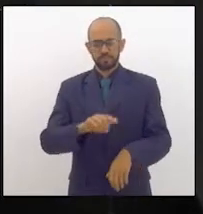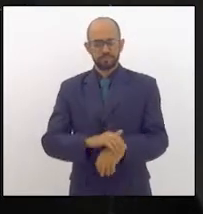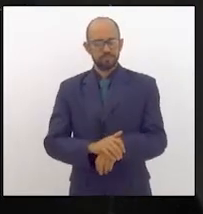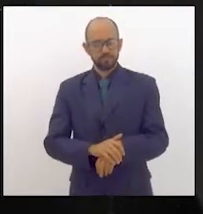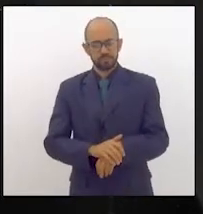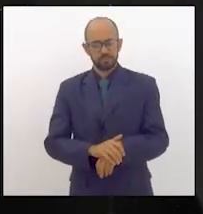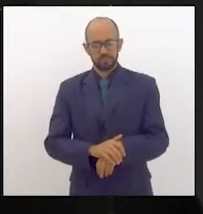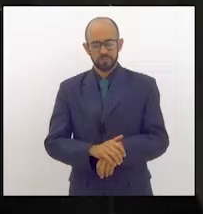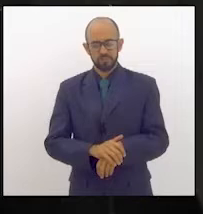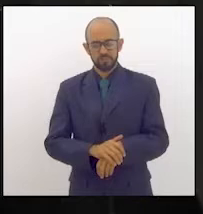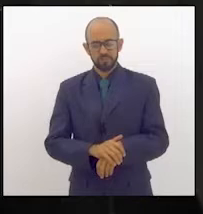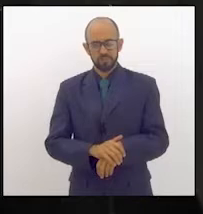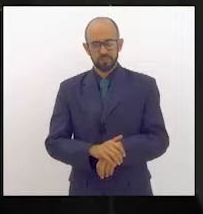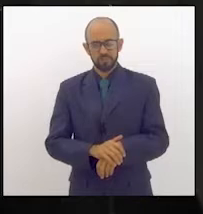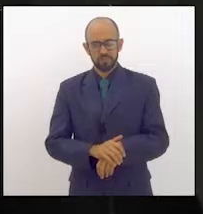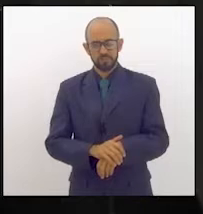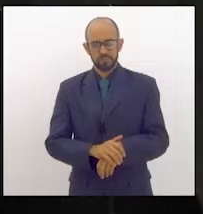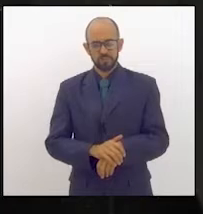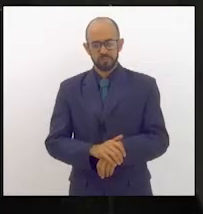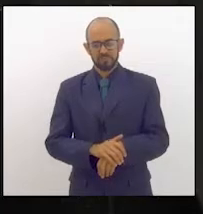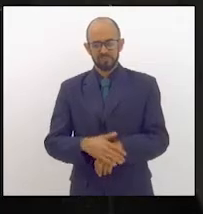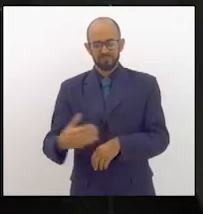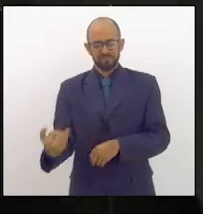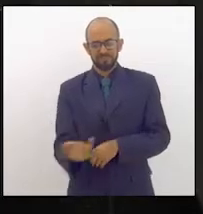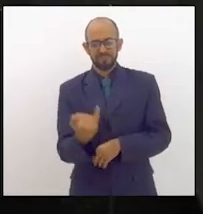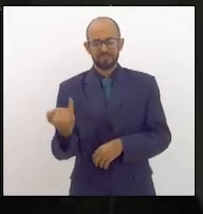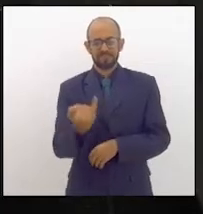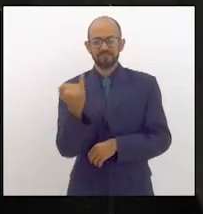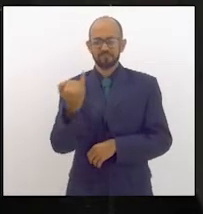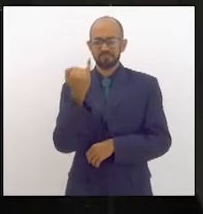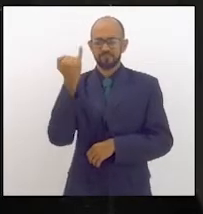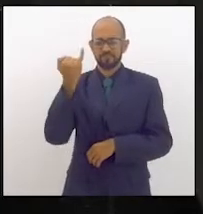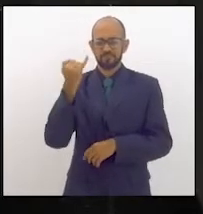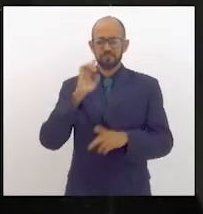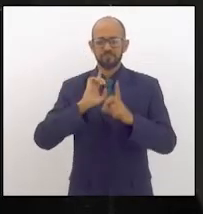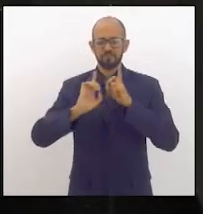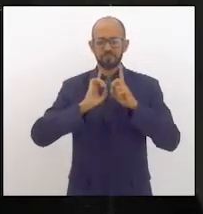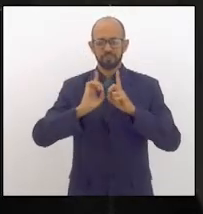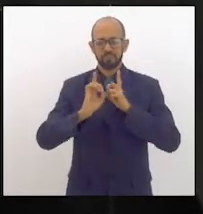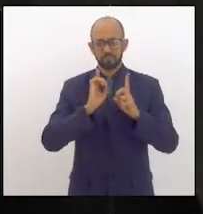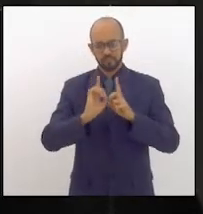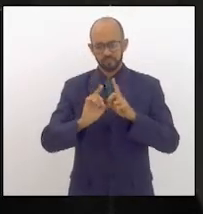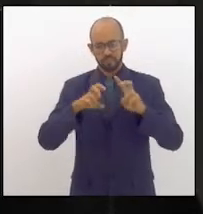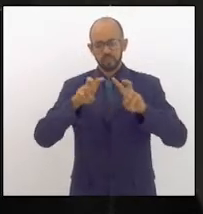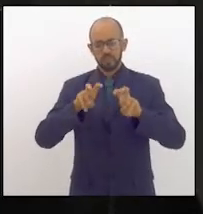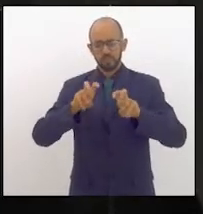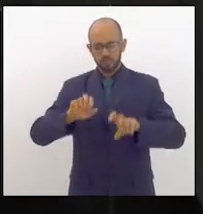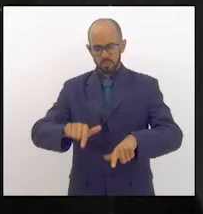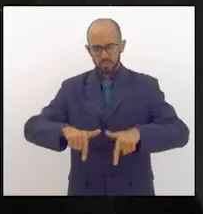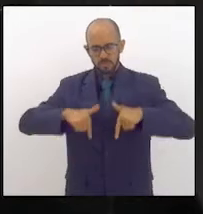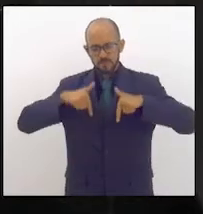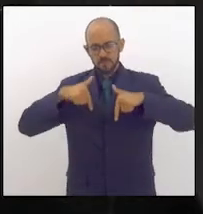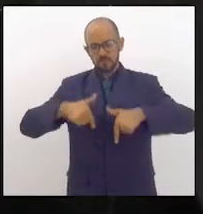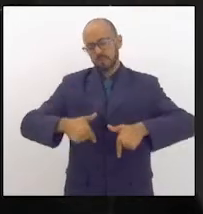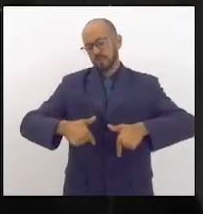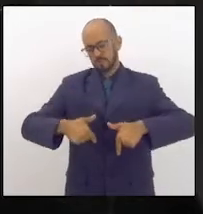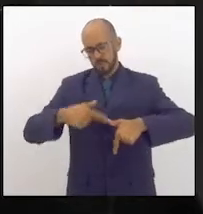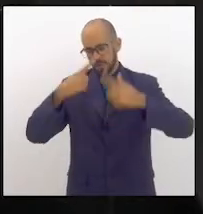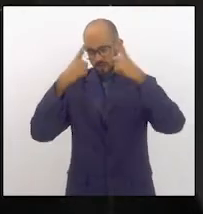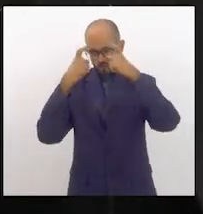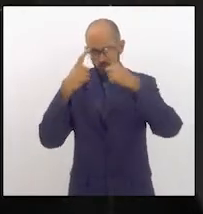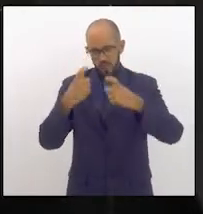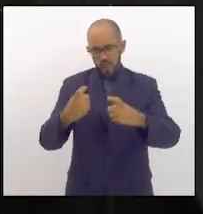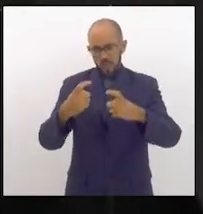absolutamente Central no debate sobre o enfrentamento à